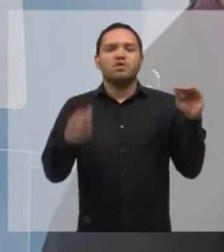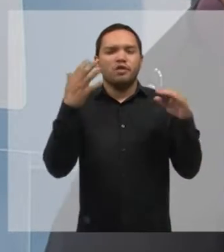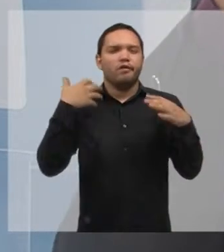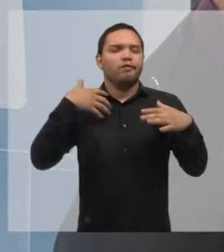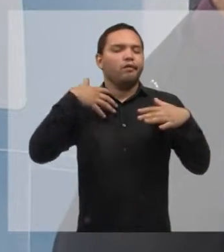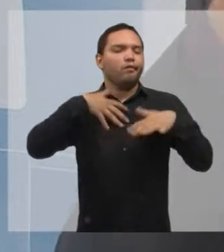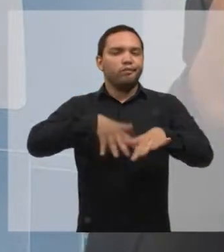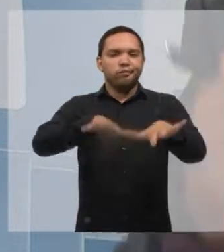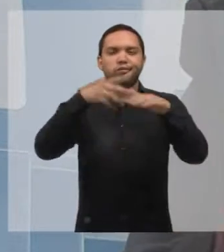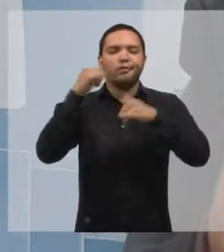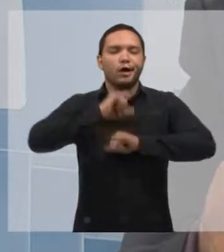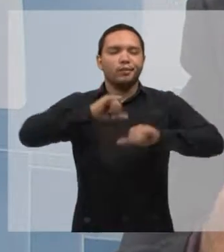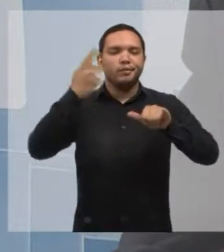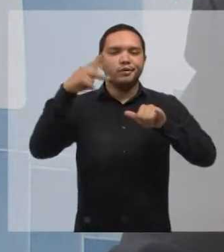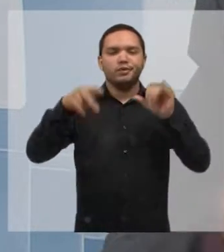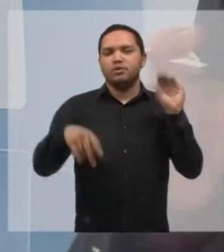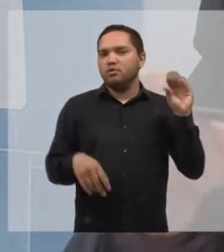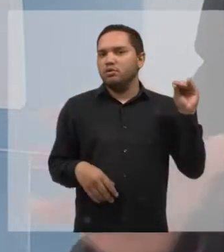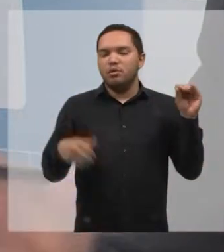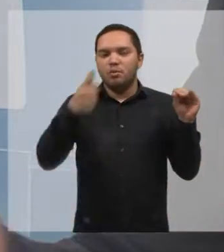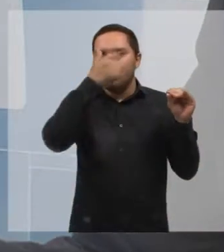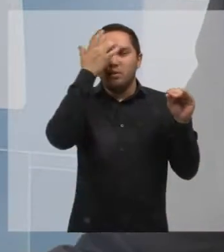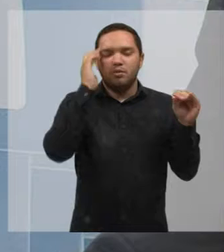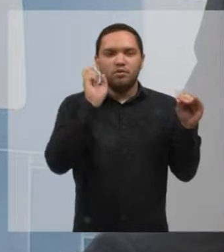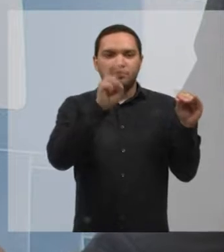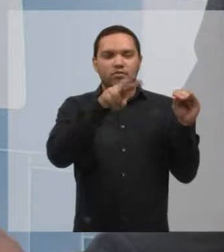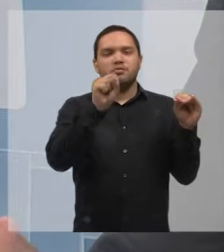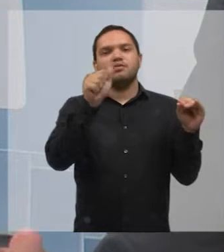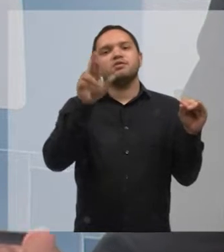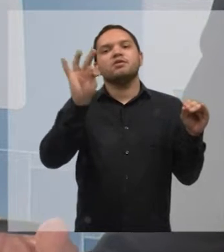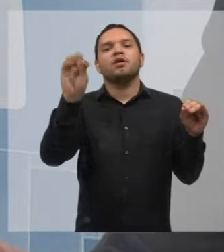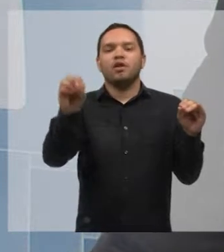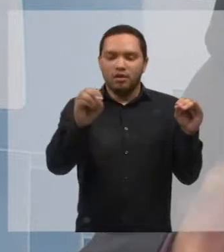coisas que ele participava diretamente aqui no Ceará, a primeira pessoa que você via agora